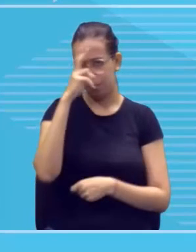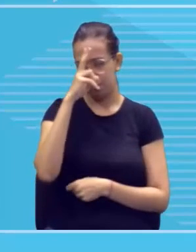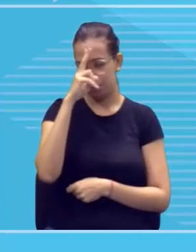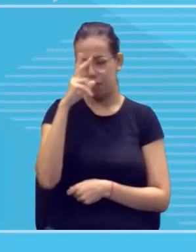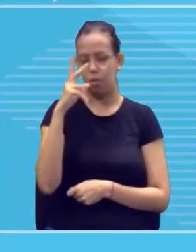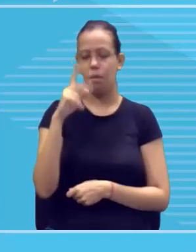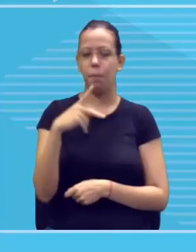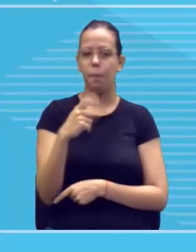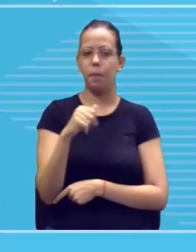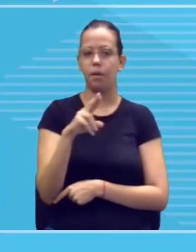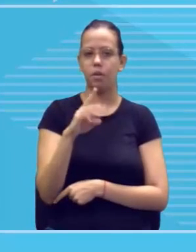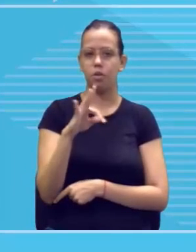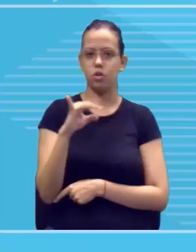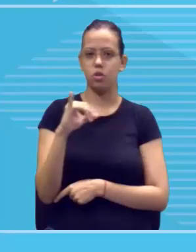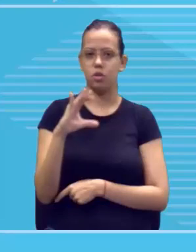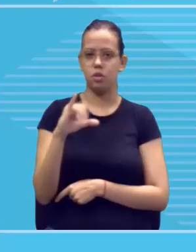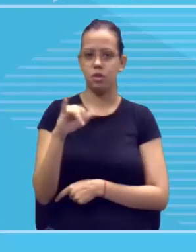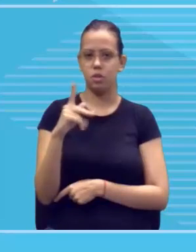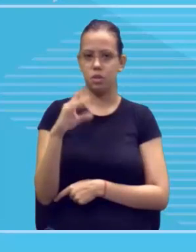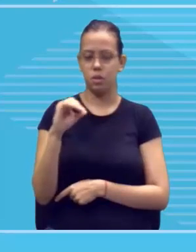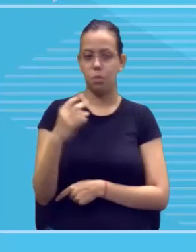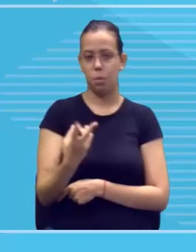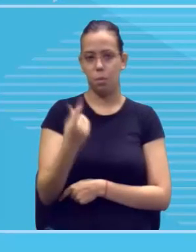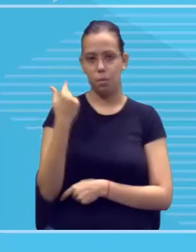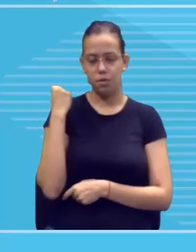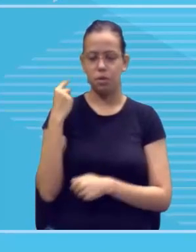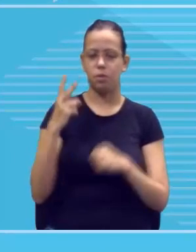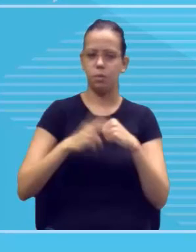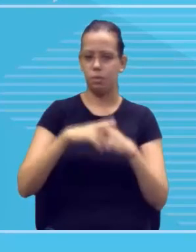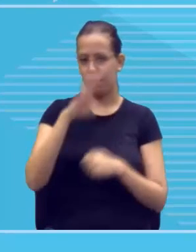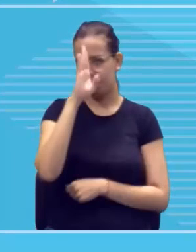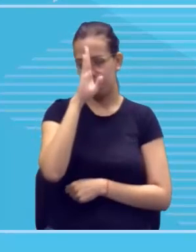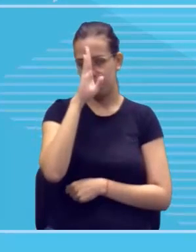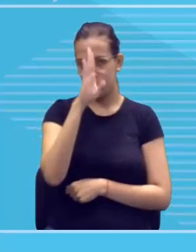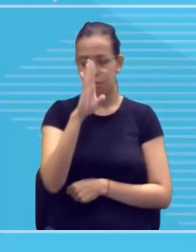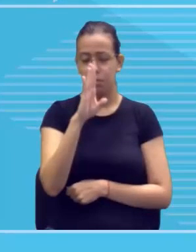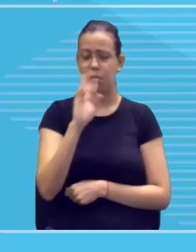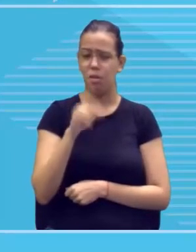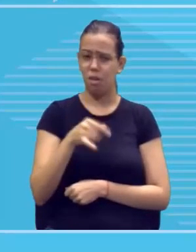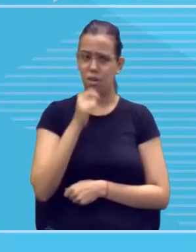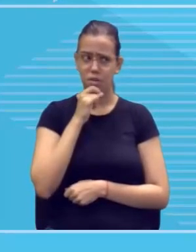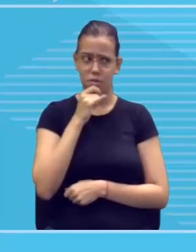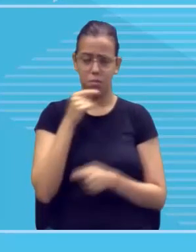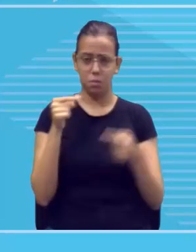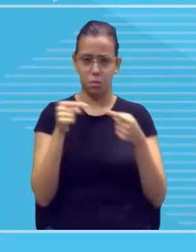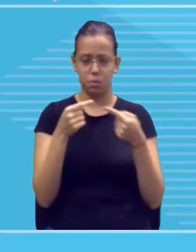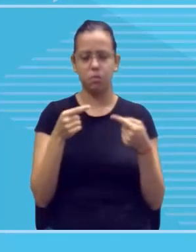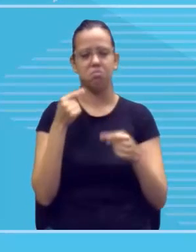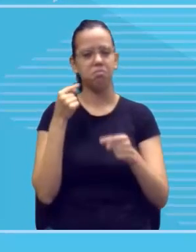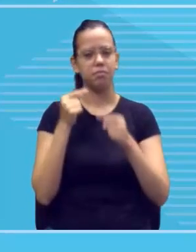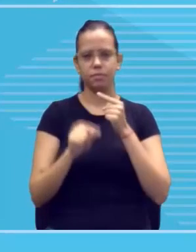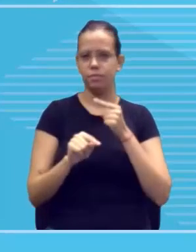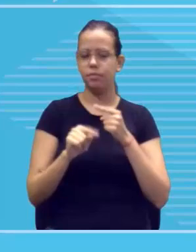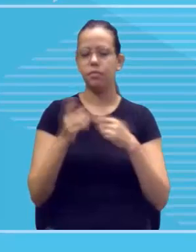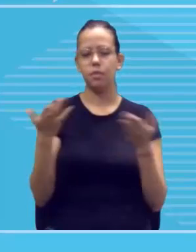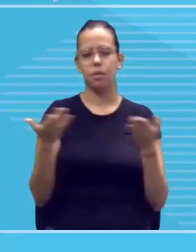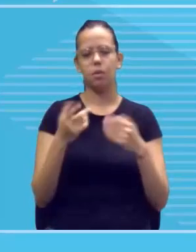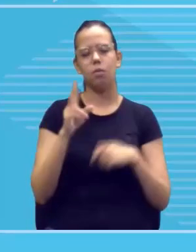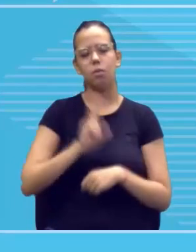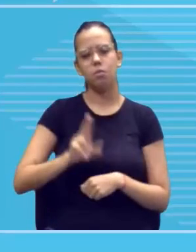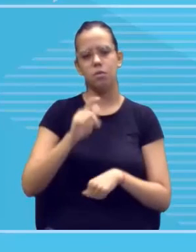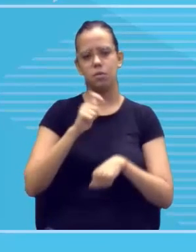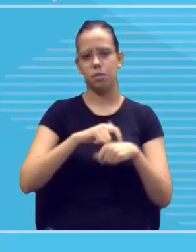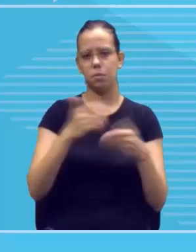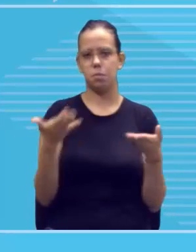participe passado do verbo principal é o nosso caso não você vai utilizar o presente